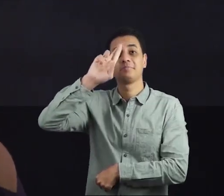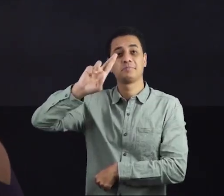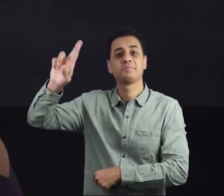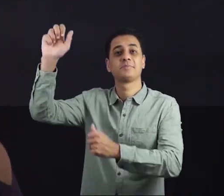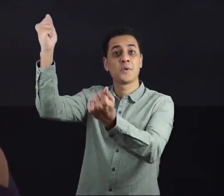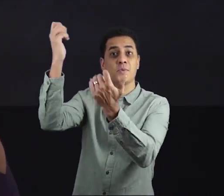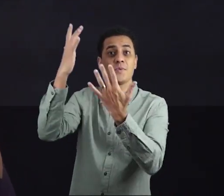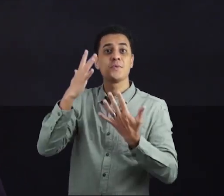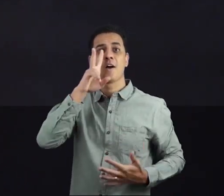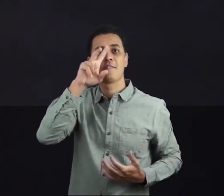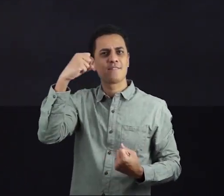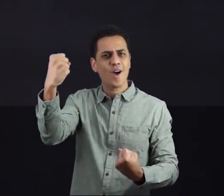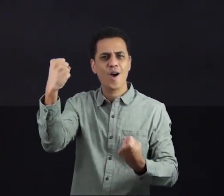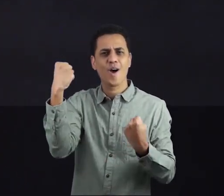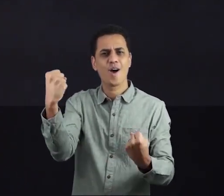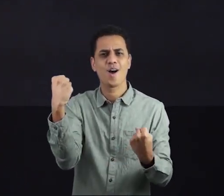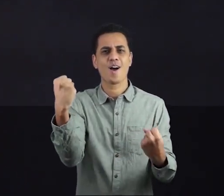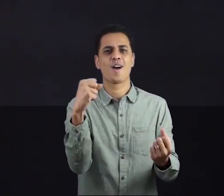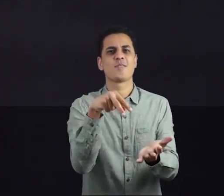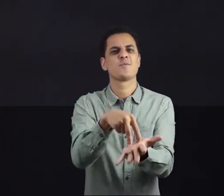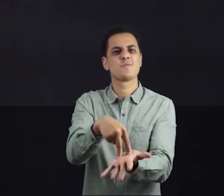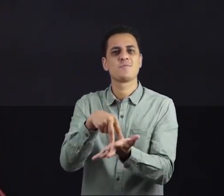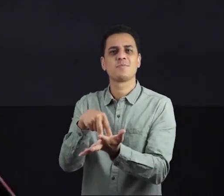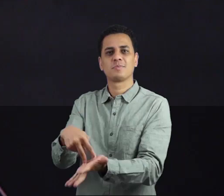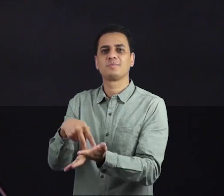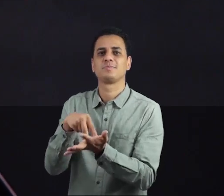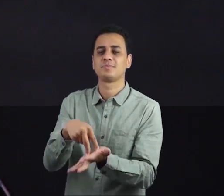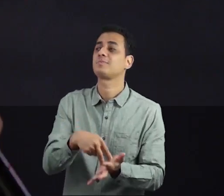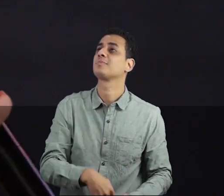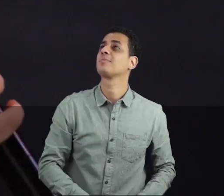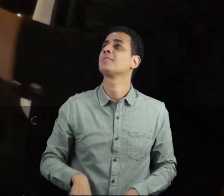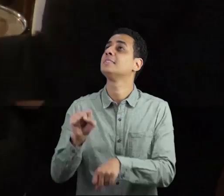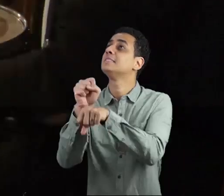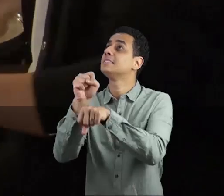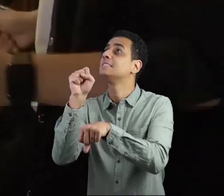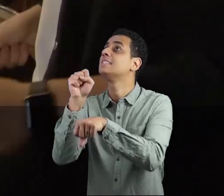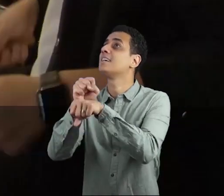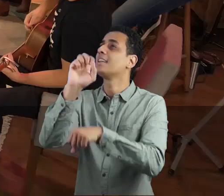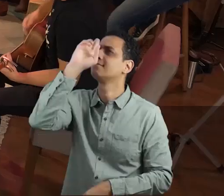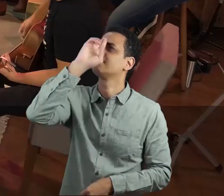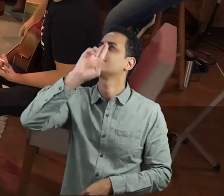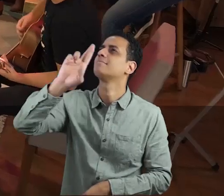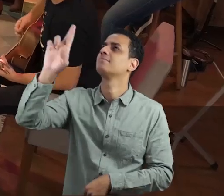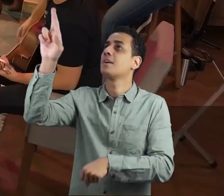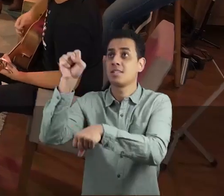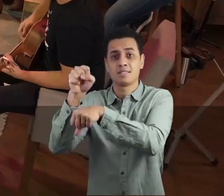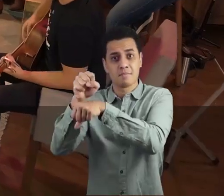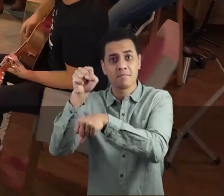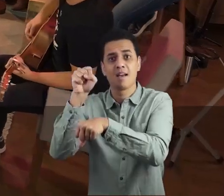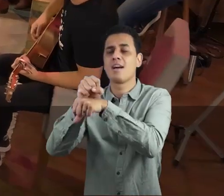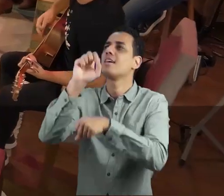Esperarmos no Senhor, esperarmos no Senhor, esperarmos no Senhor. A força vem